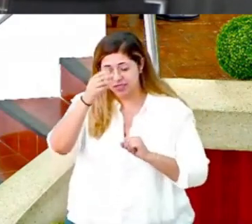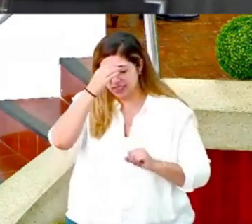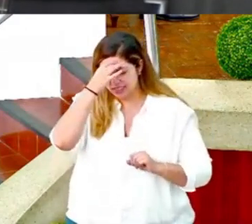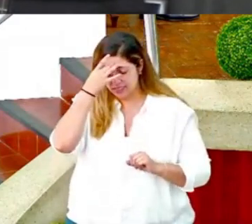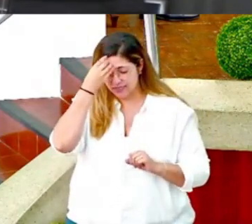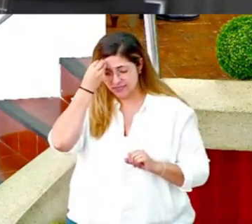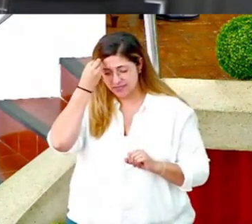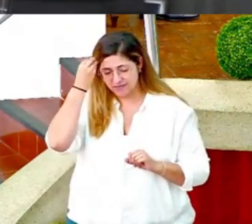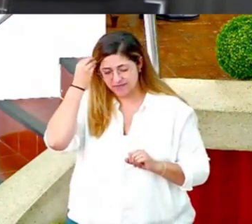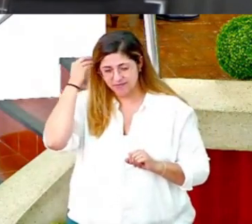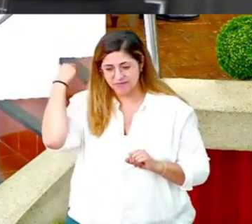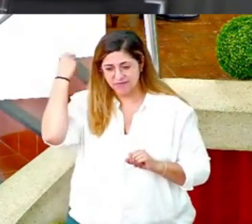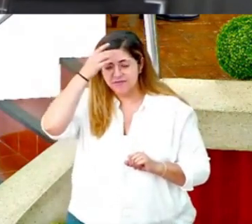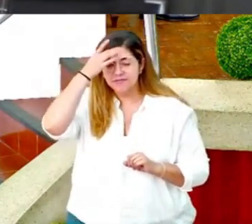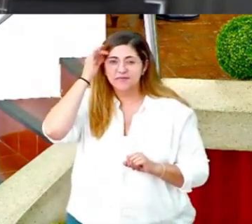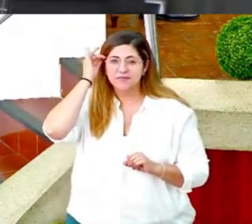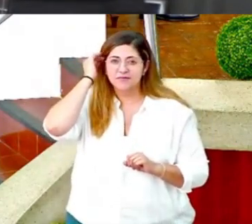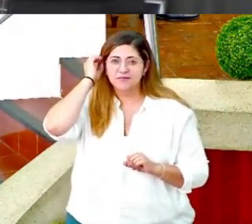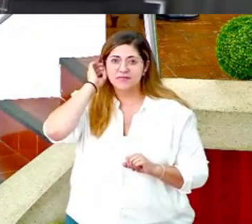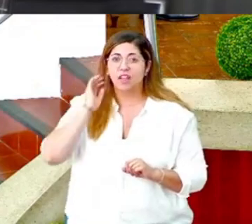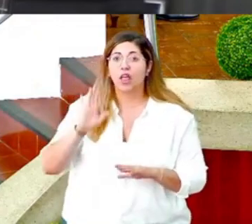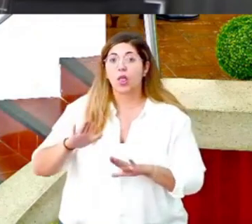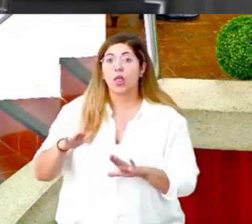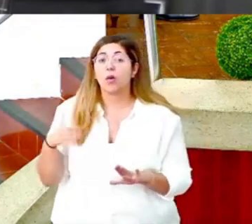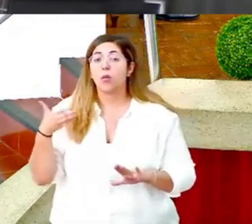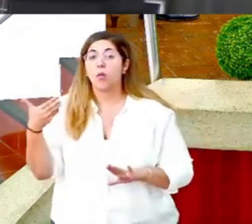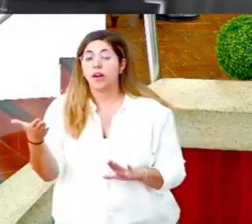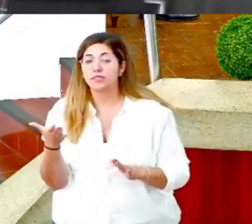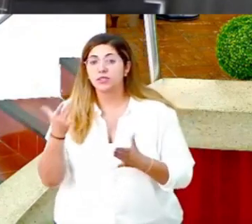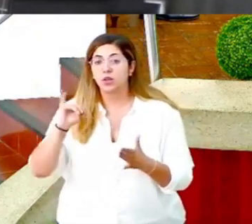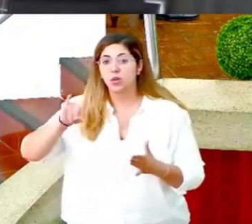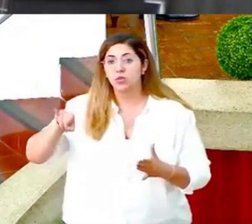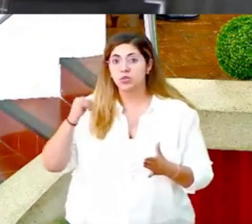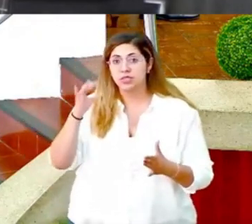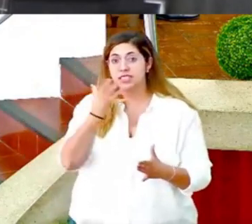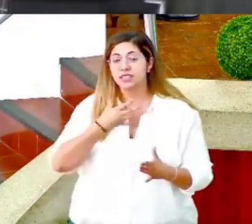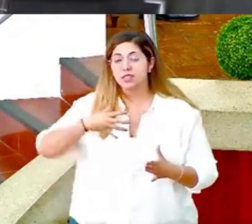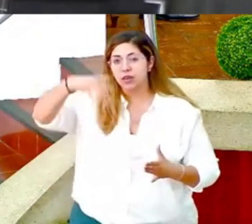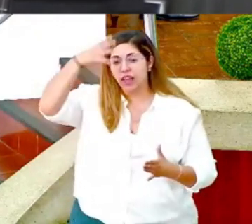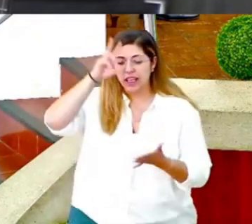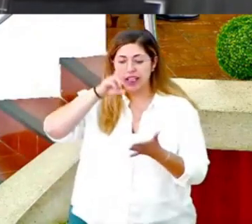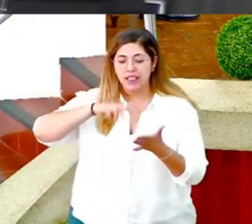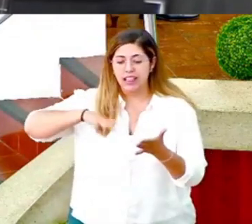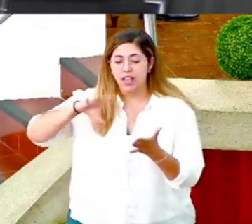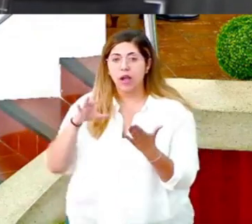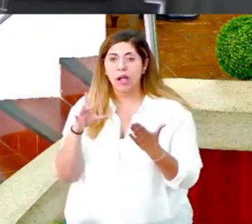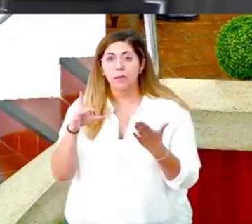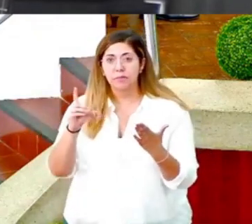Então, crianças, quando o rei leu o livro,